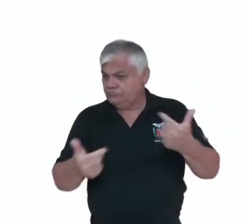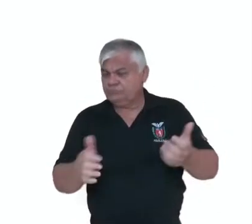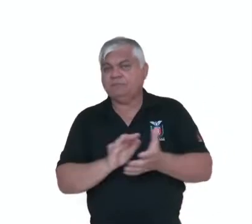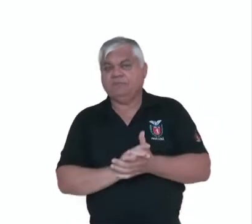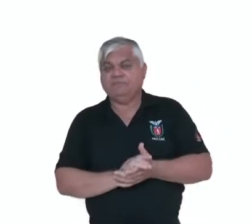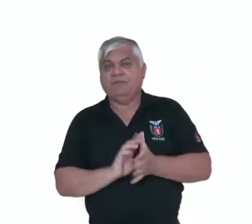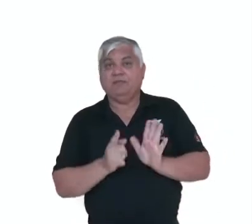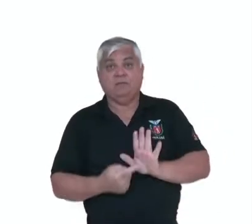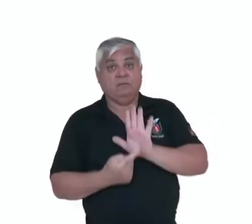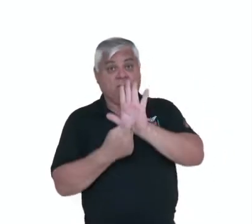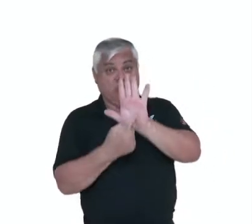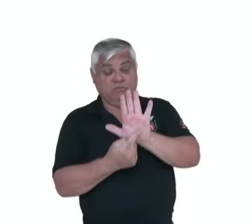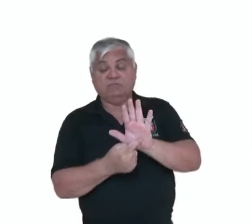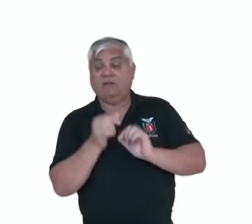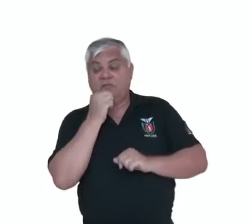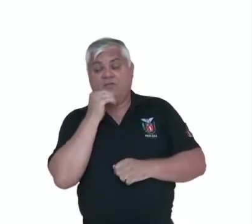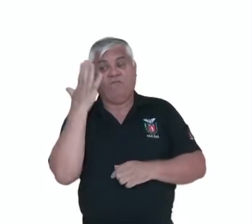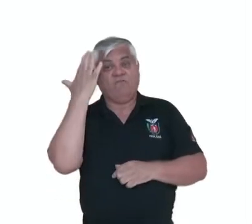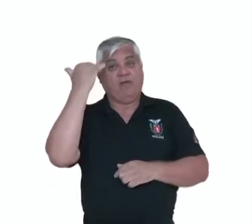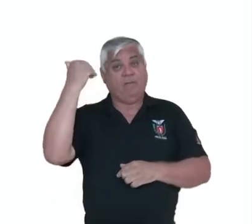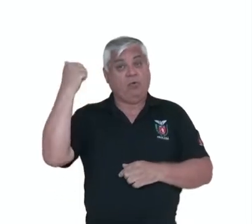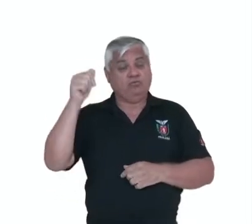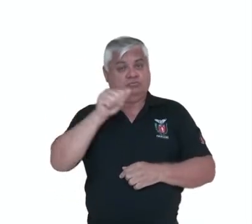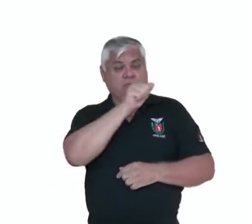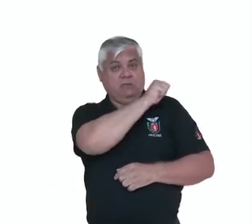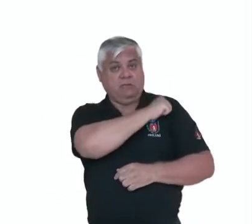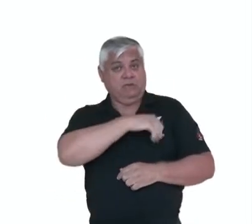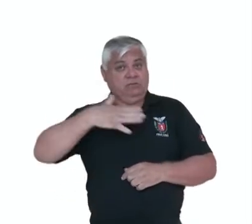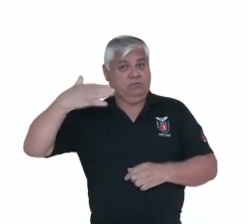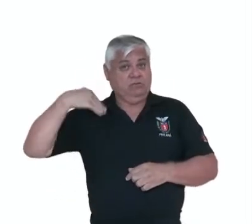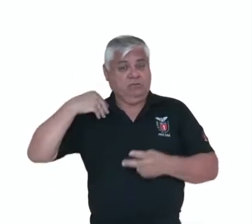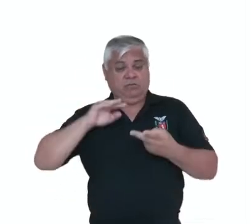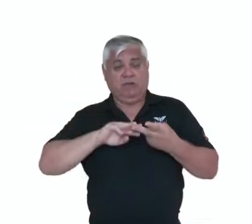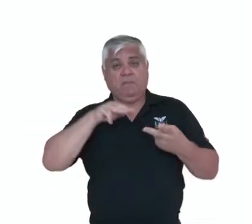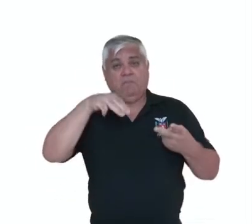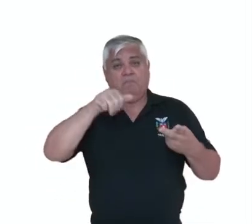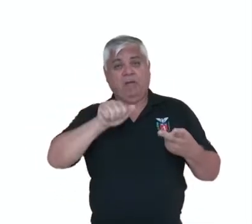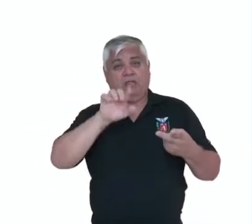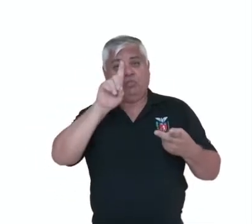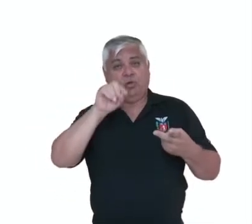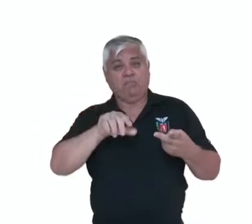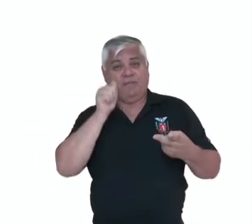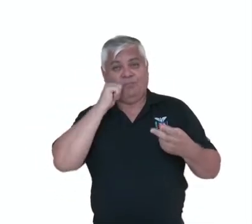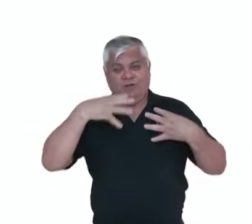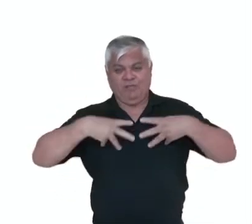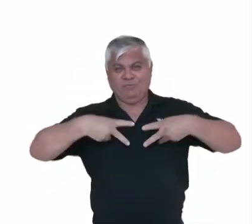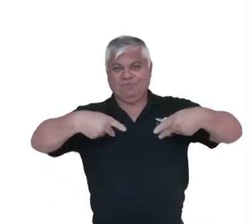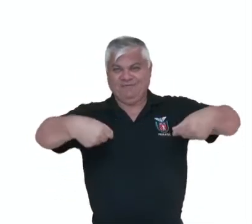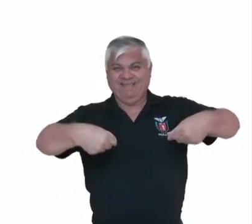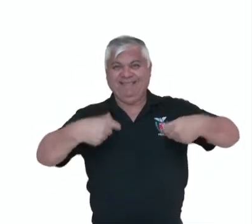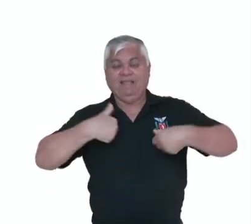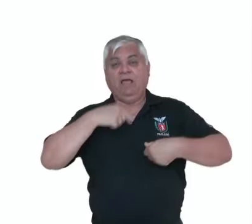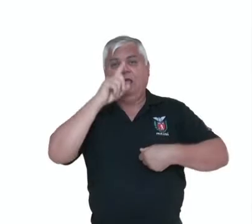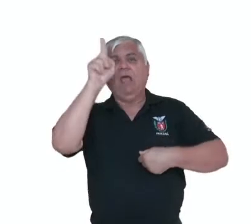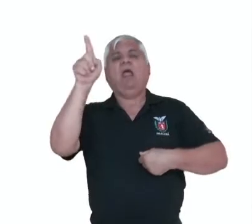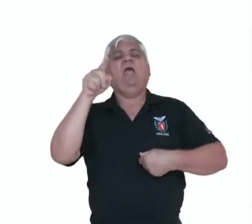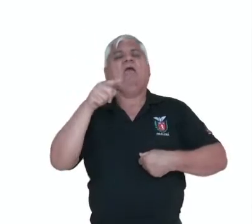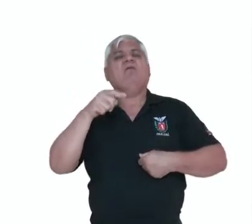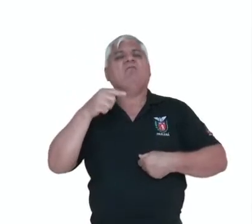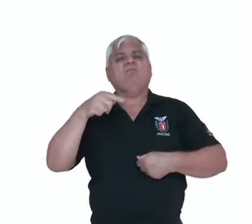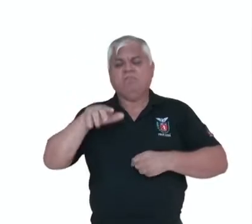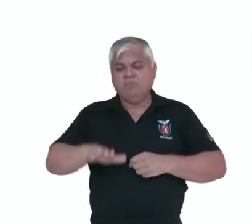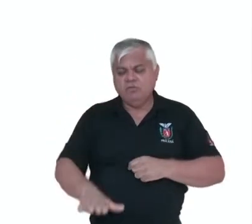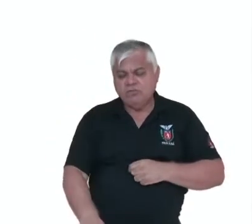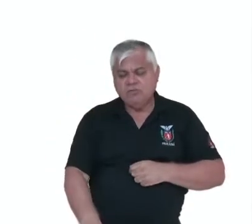dos clássicos, que vão de Aristóteles a Madonna. Isso surgiu aqui em casa quando ele, ainda muito pequeno,